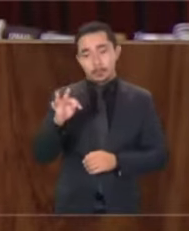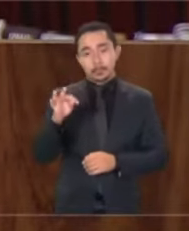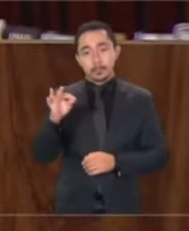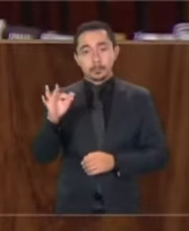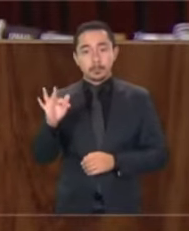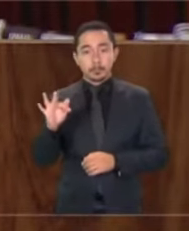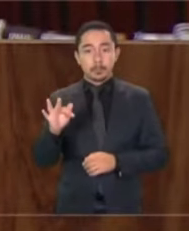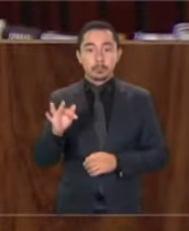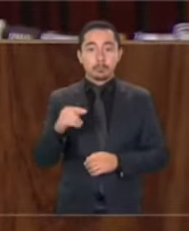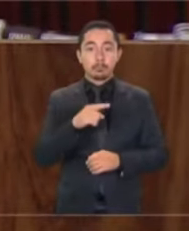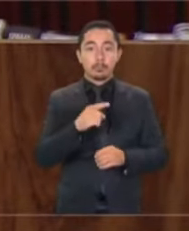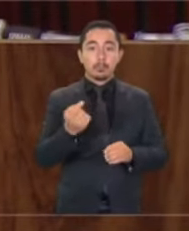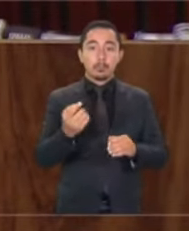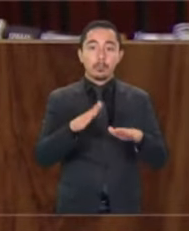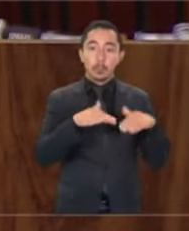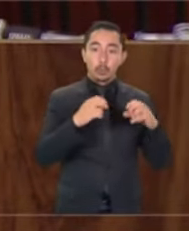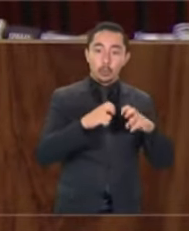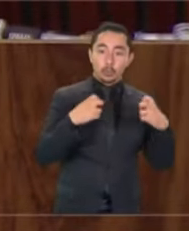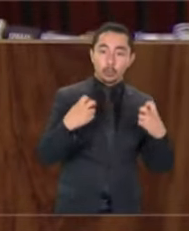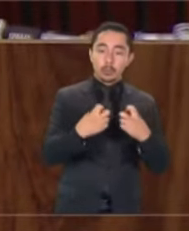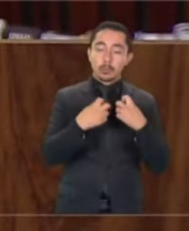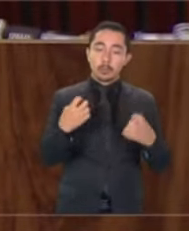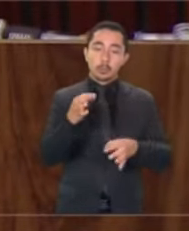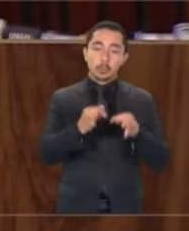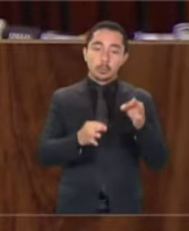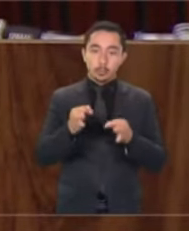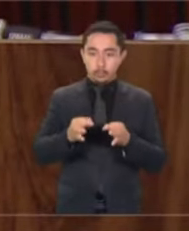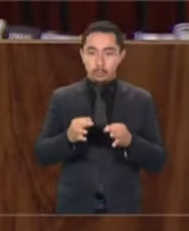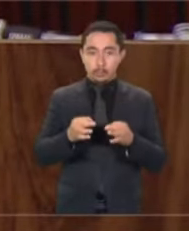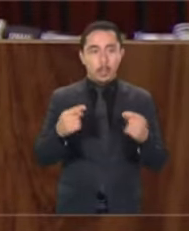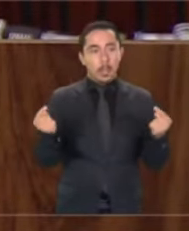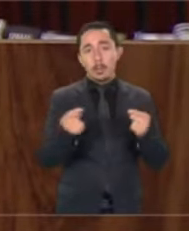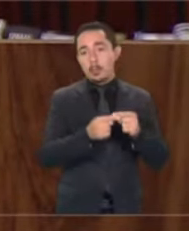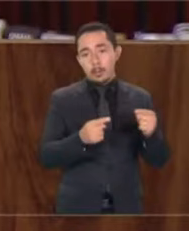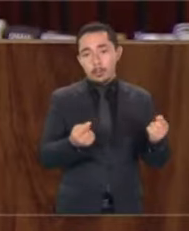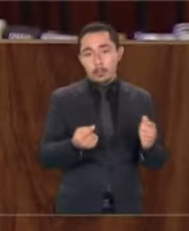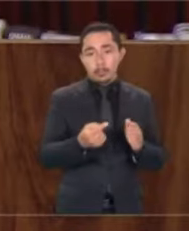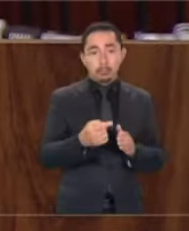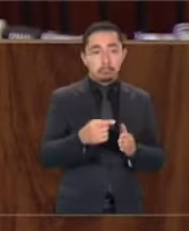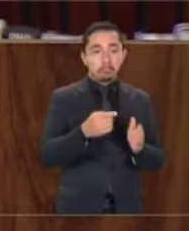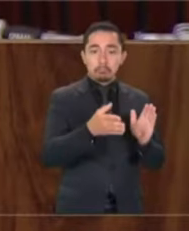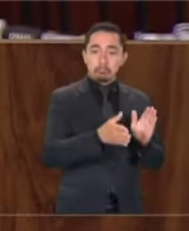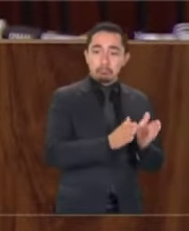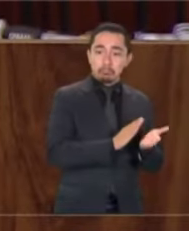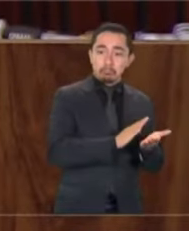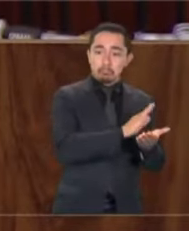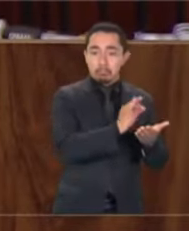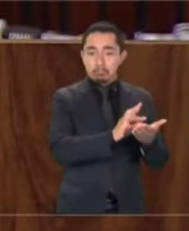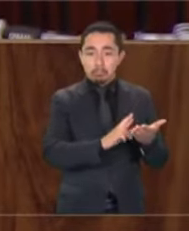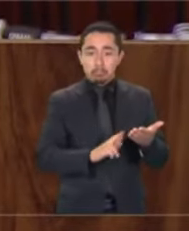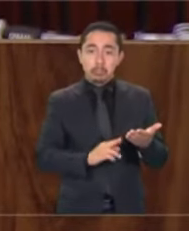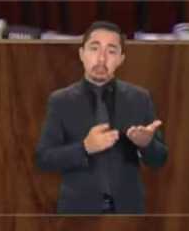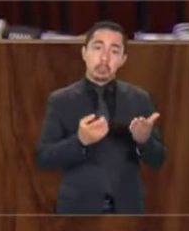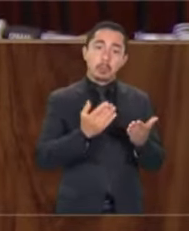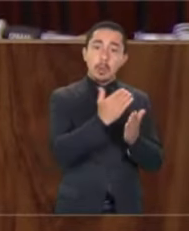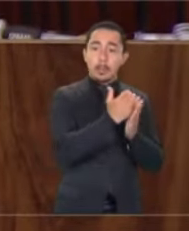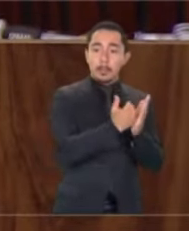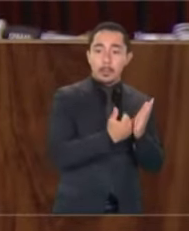fato, o plano democrático se assenta